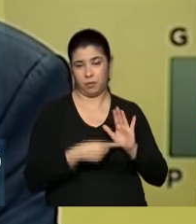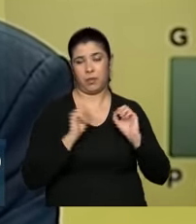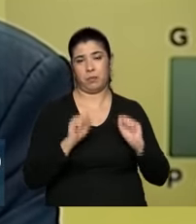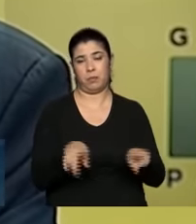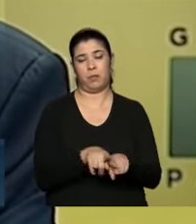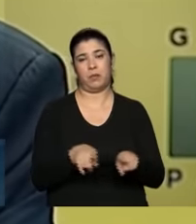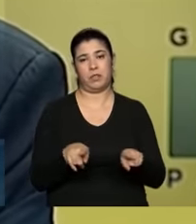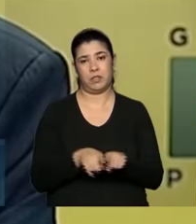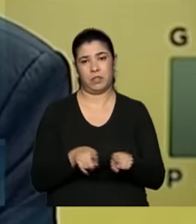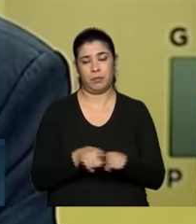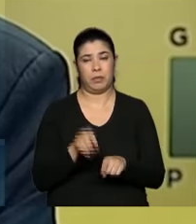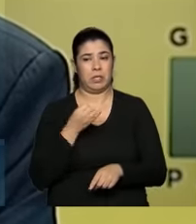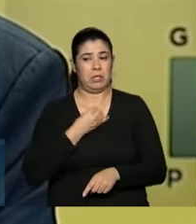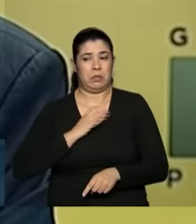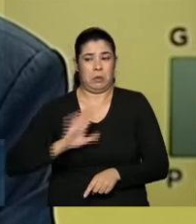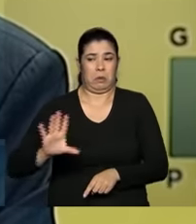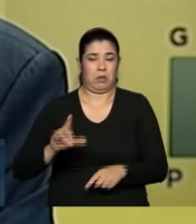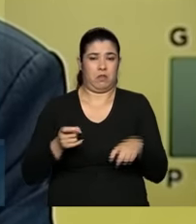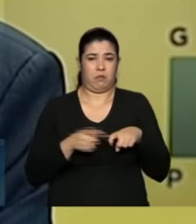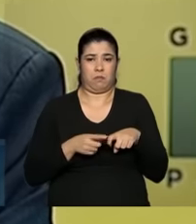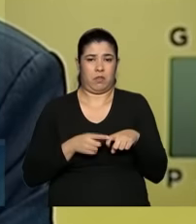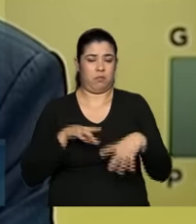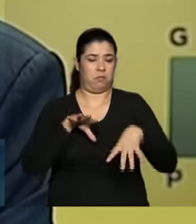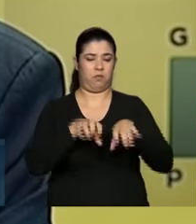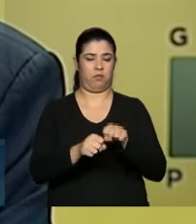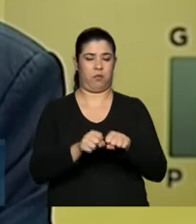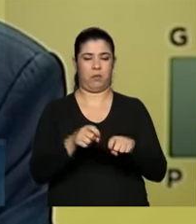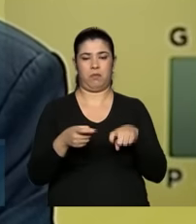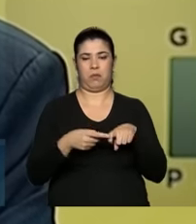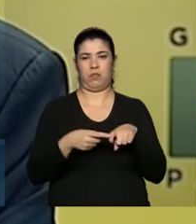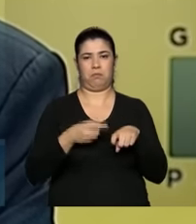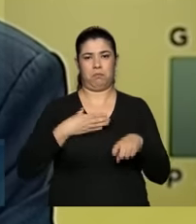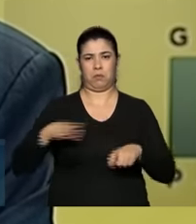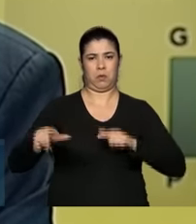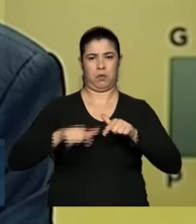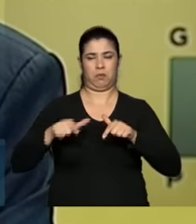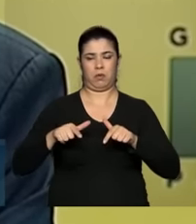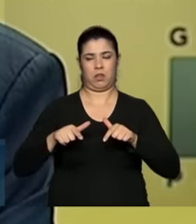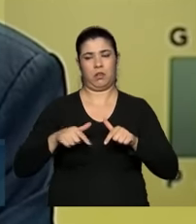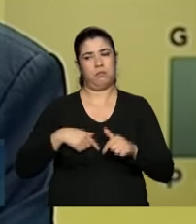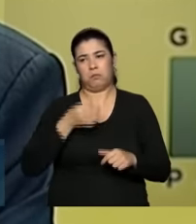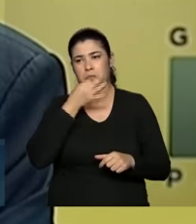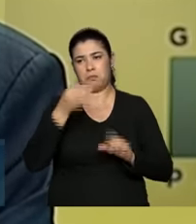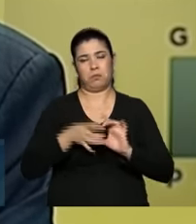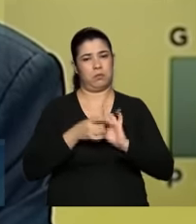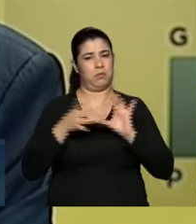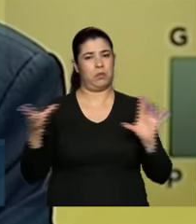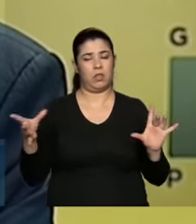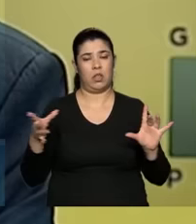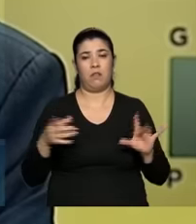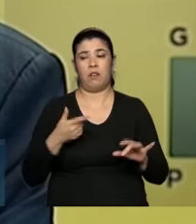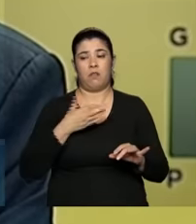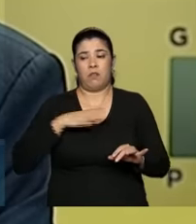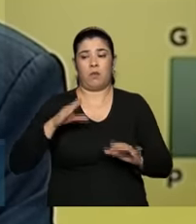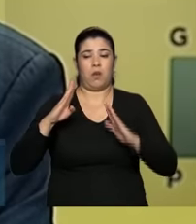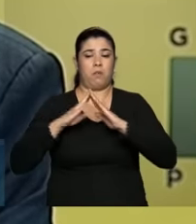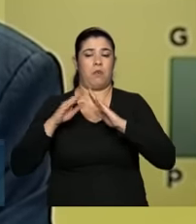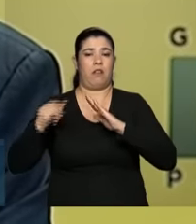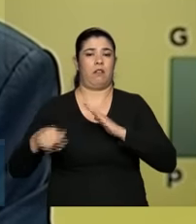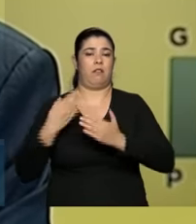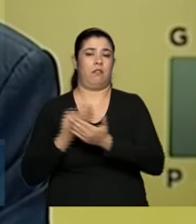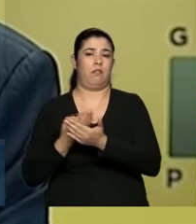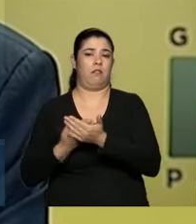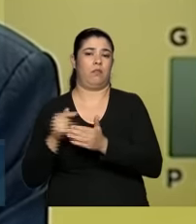possa, se não quiser ser médico, ele pode não ser médico. Se ele não quiser ficar morando onde ele estudou, também não ficará